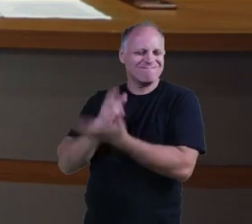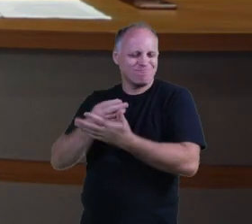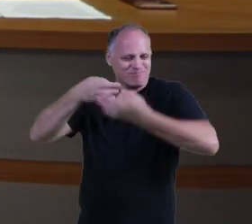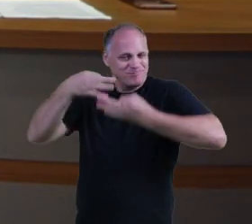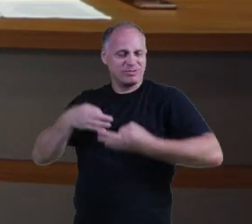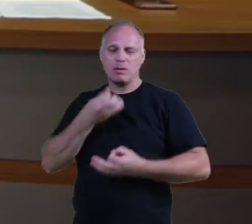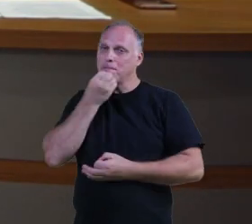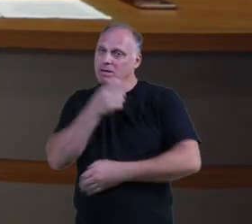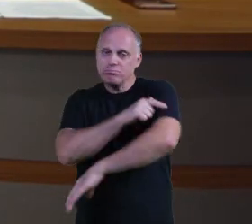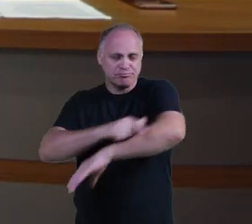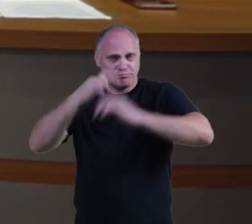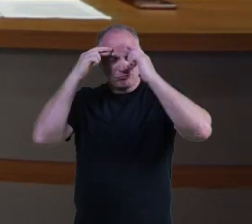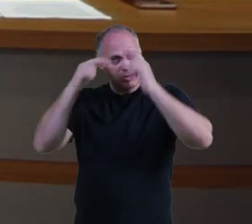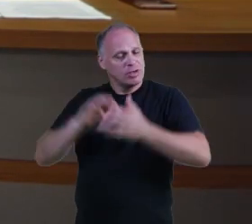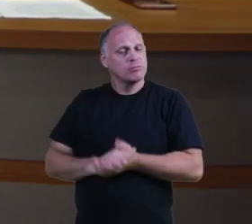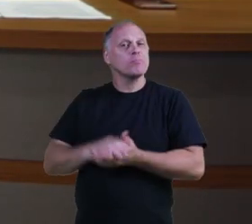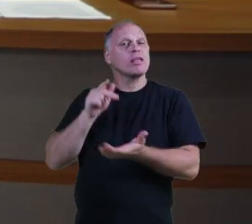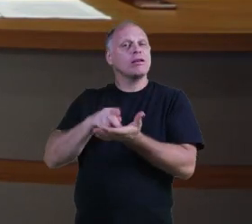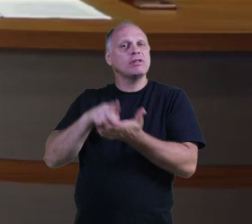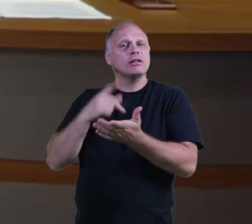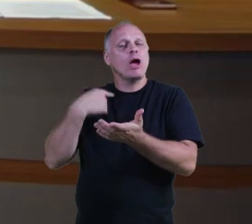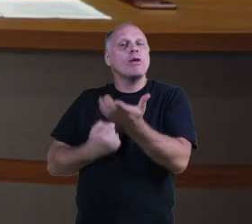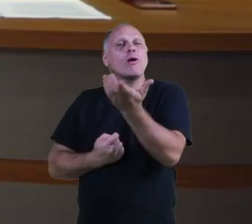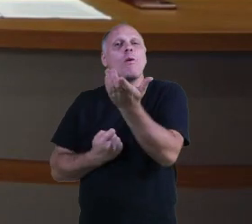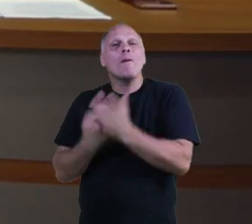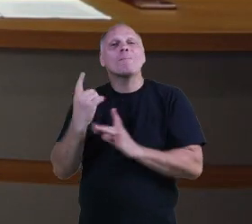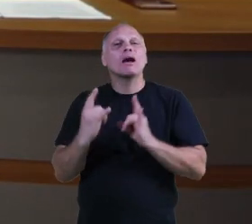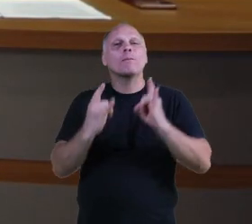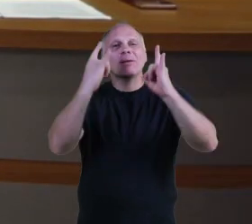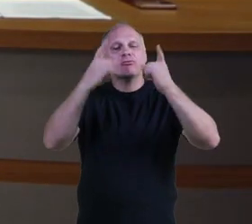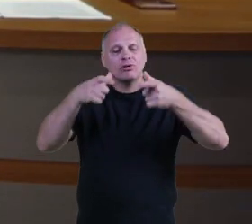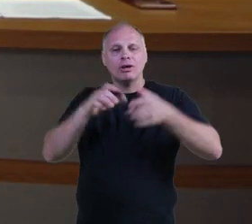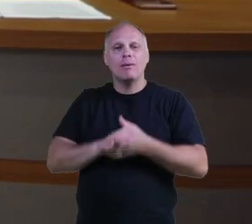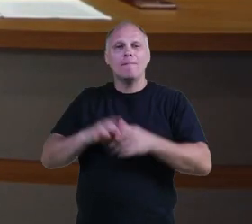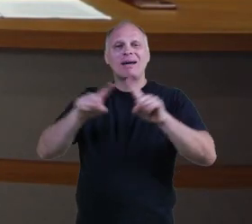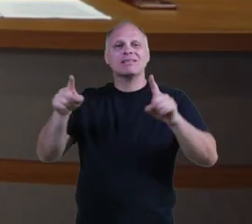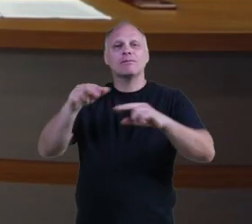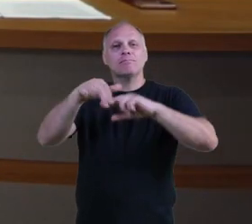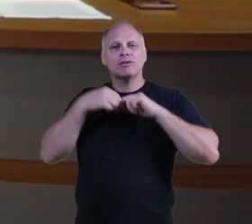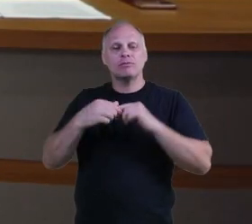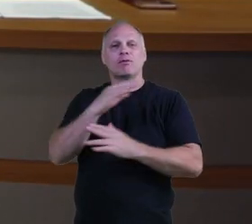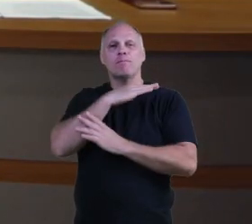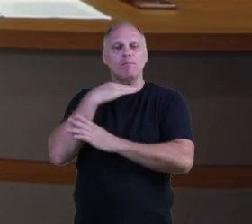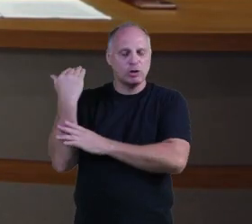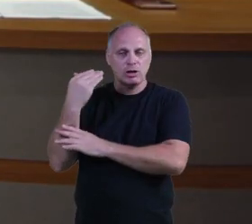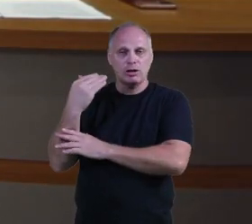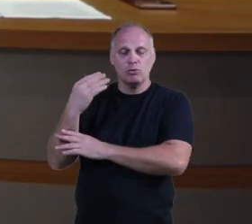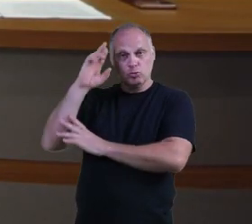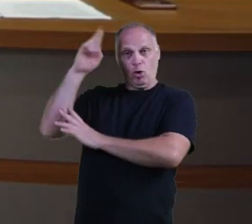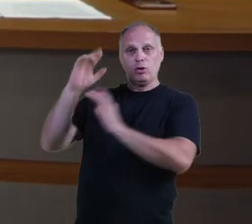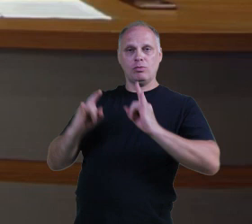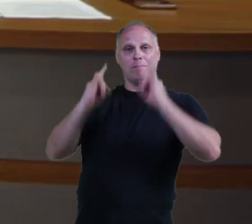lá, o Tom... Na verdade, ele cuidava da banda, não cuidava de nada, né? Era tudo com ele, mas uma